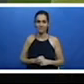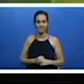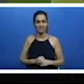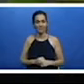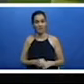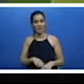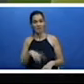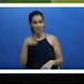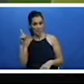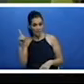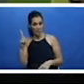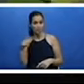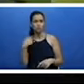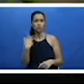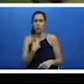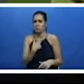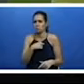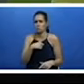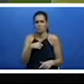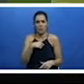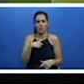Desses nós temos a